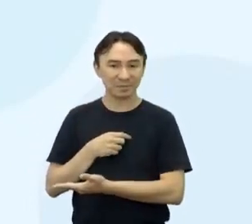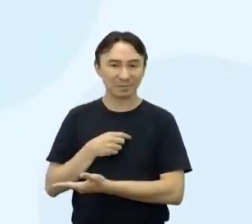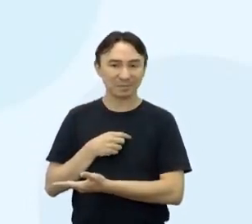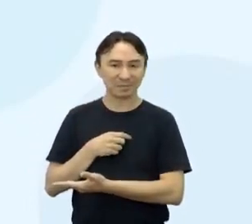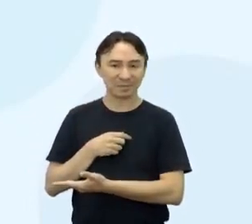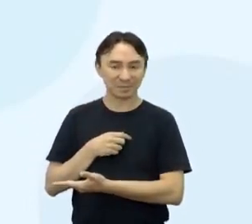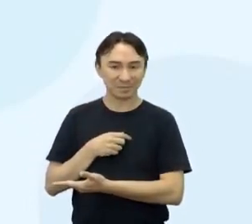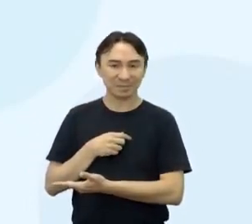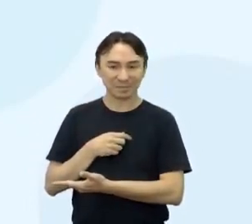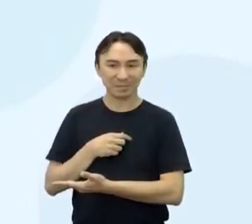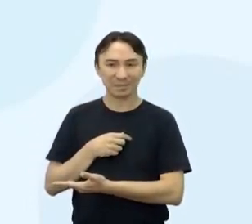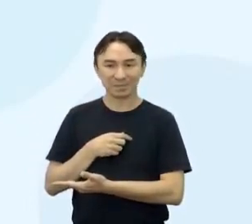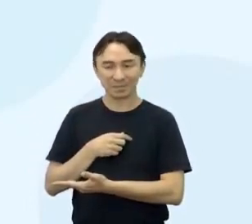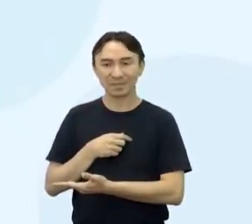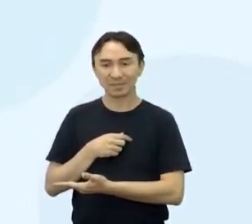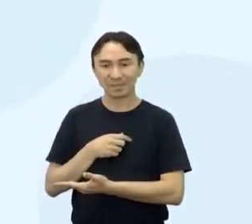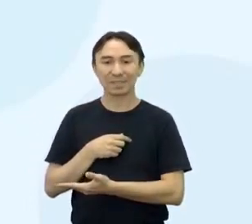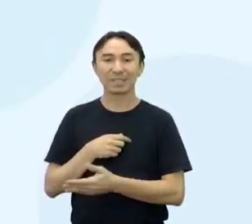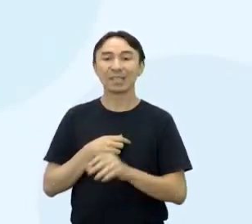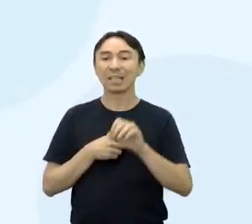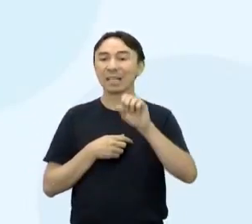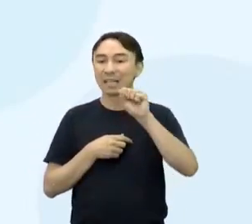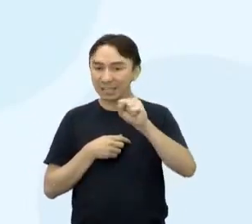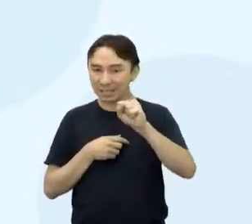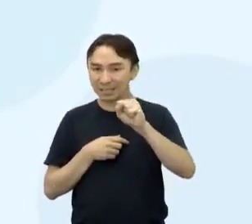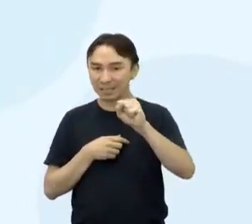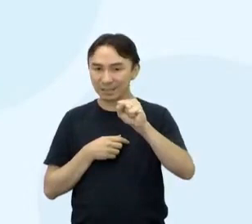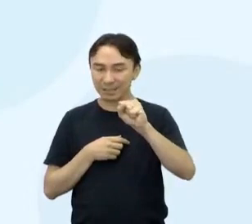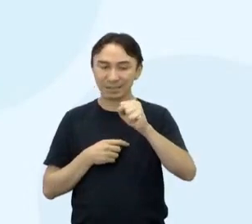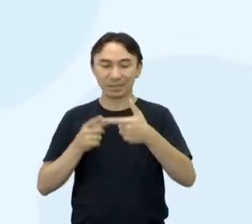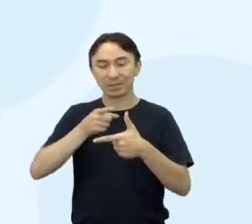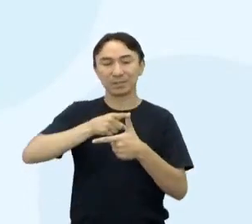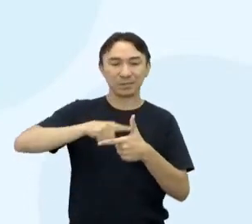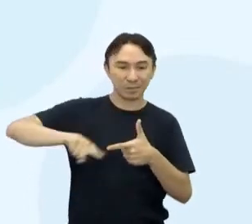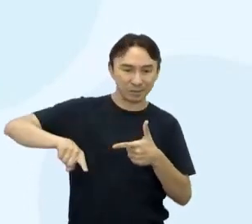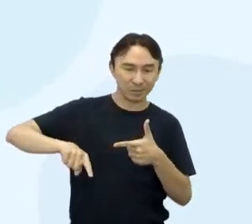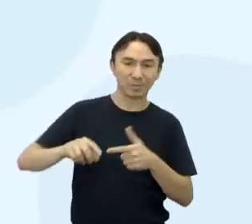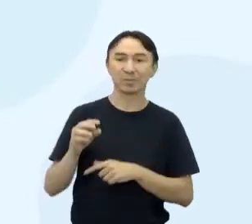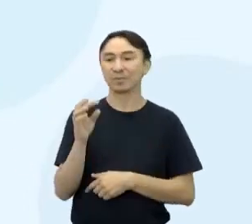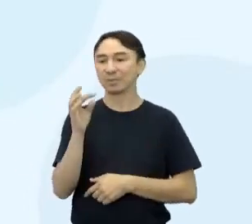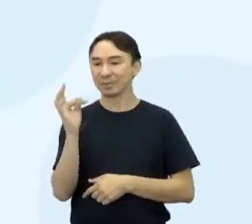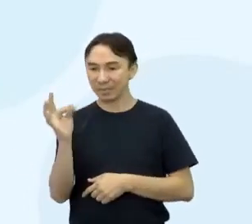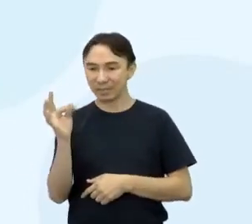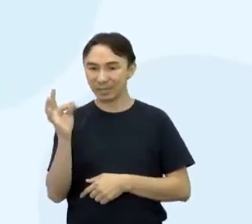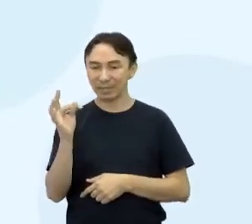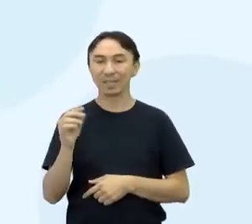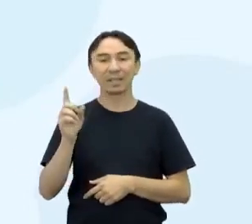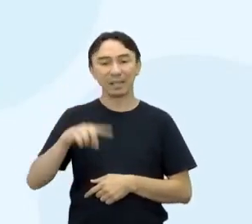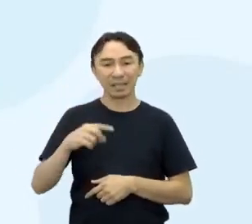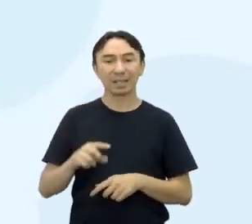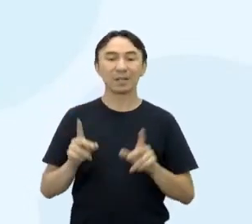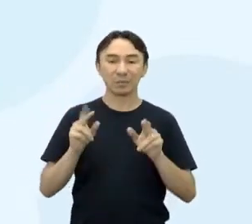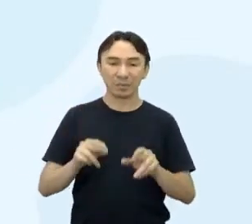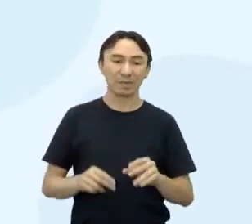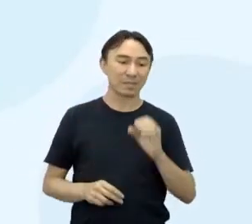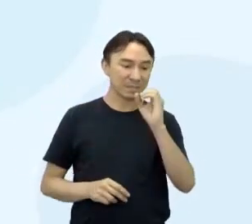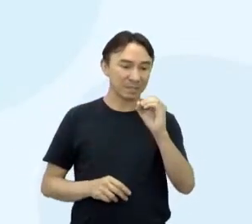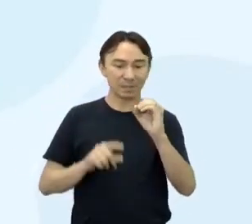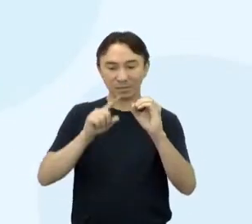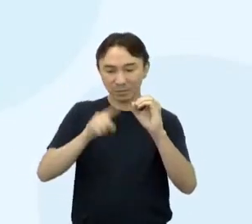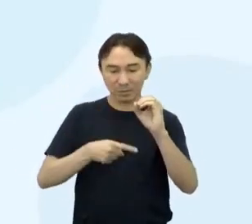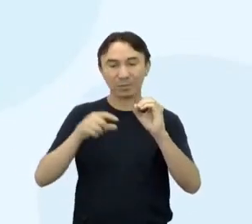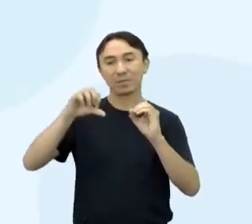S dividido por T, ó, espaço, né, dividido por tempo é igual a 0,9. E aí, ó, o tempo que